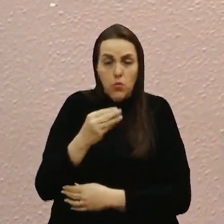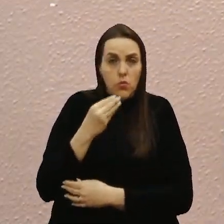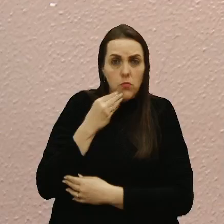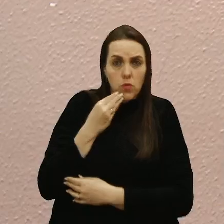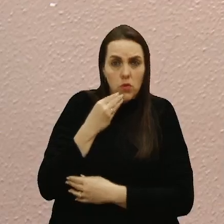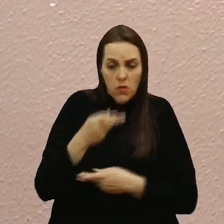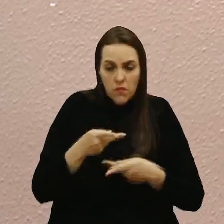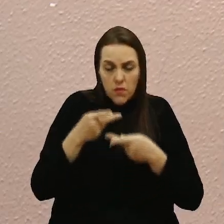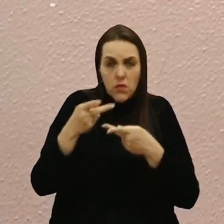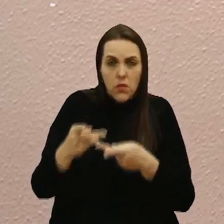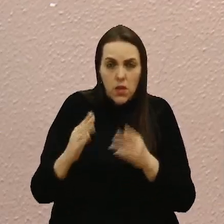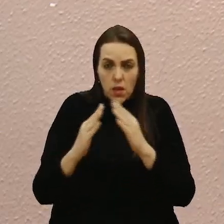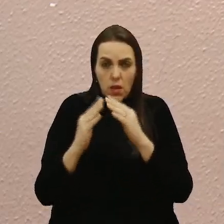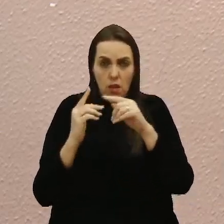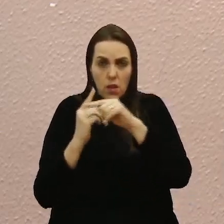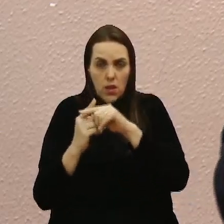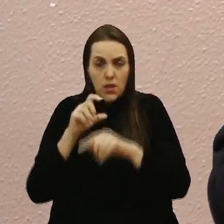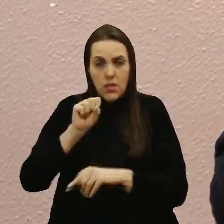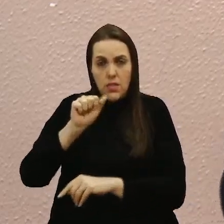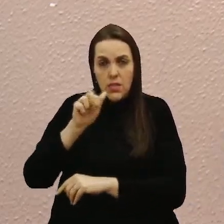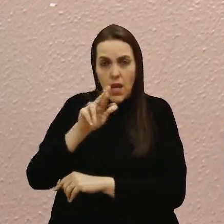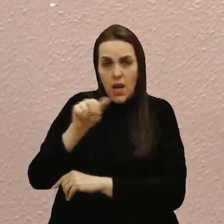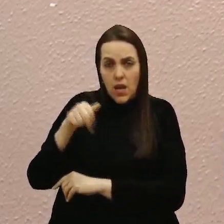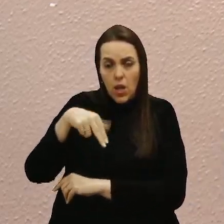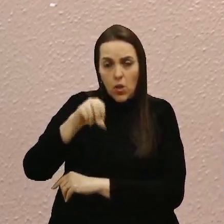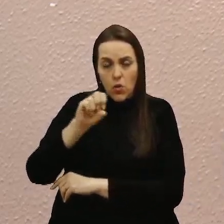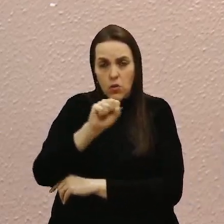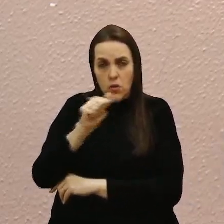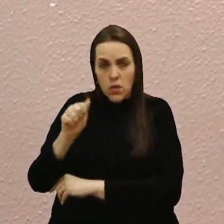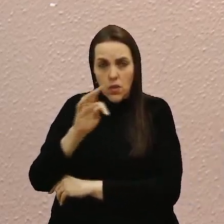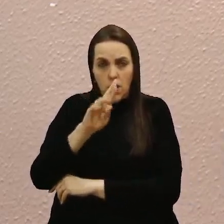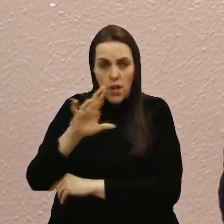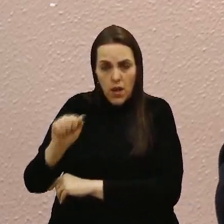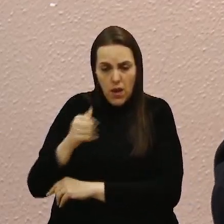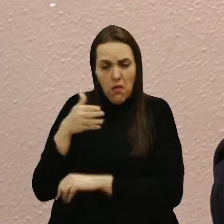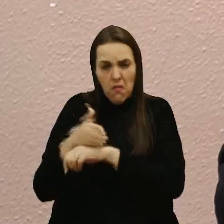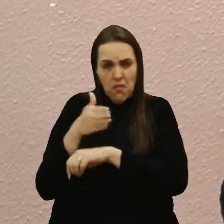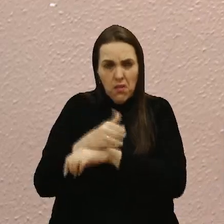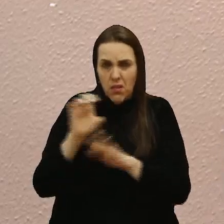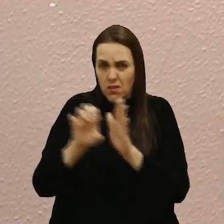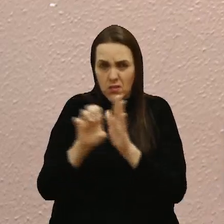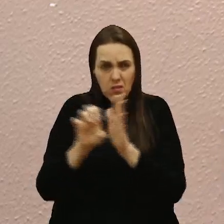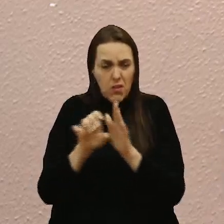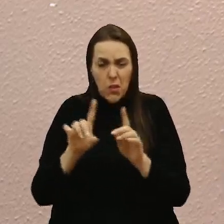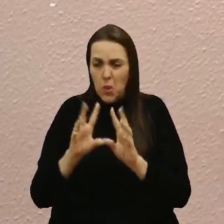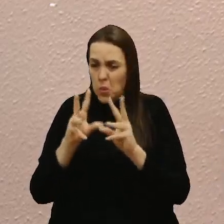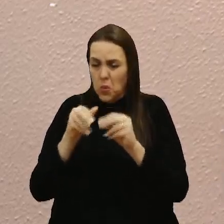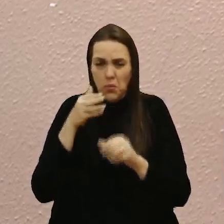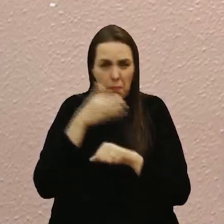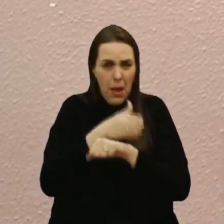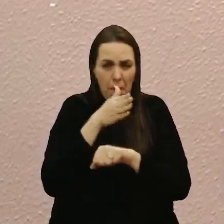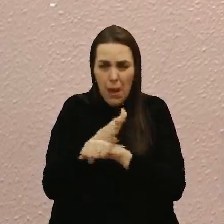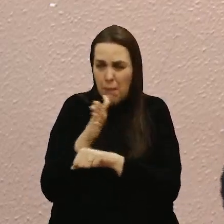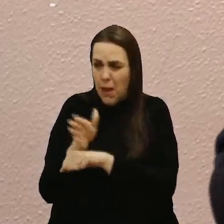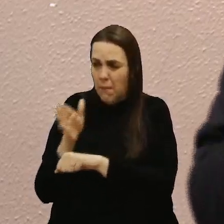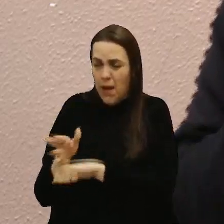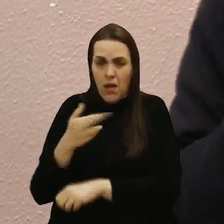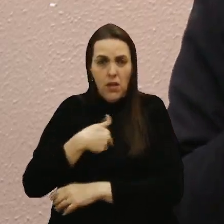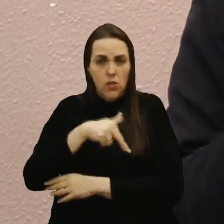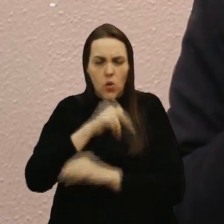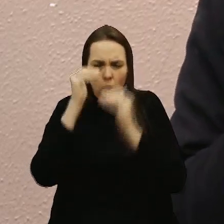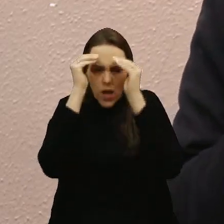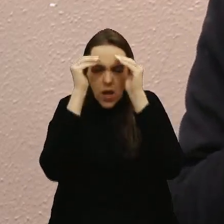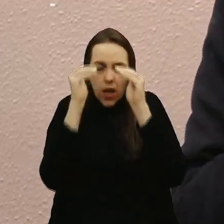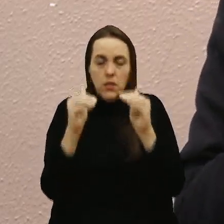visitei a igreja Essa Hora da Nossa Terra, vou em igreja evangélica, vou em todos os templos religiosos que vocês imaginam, porque respeito muito todas